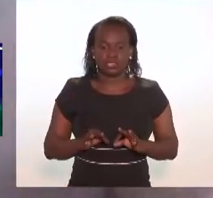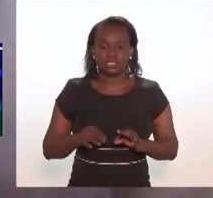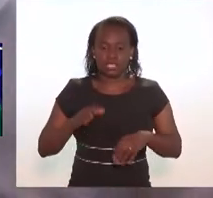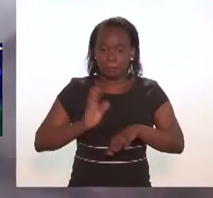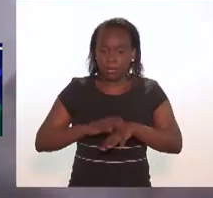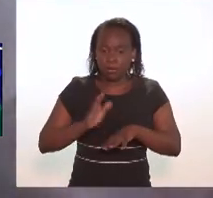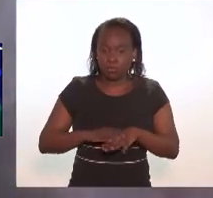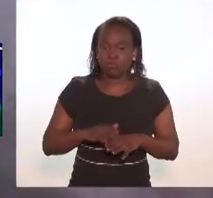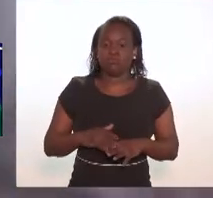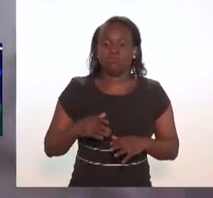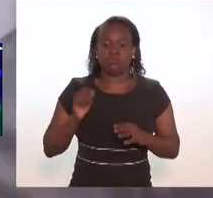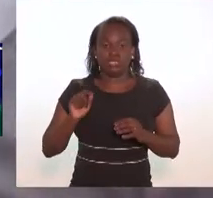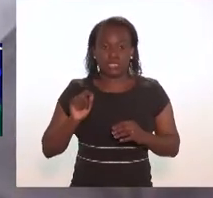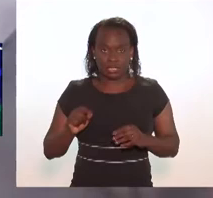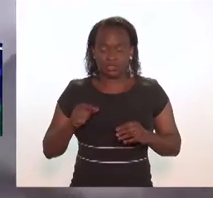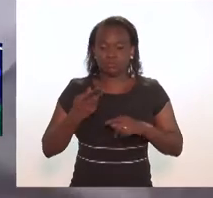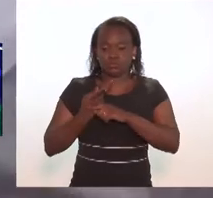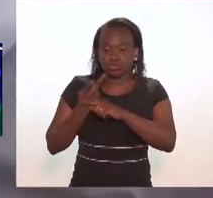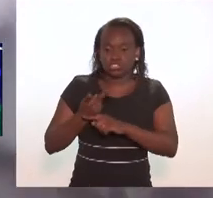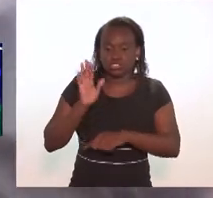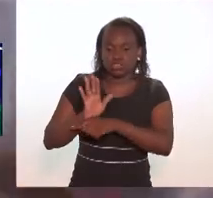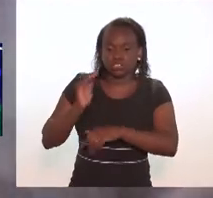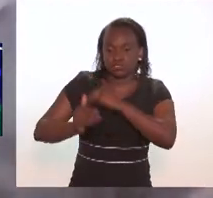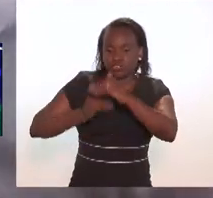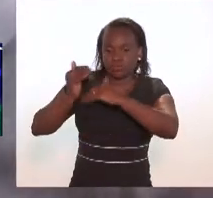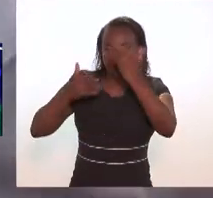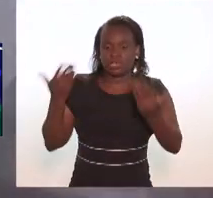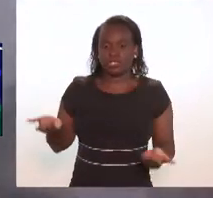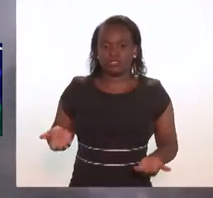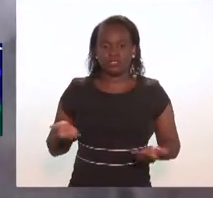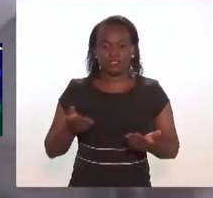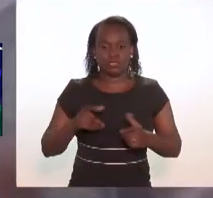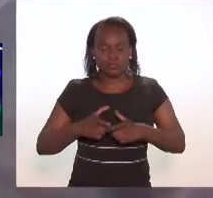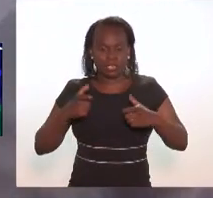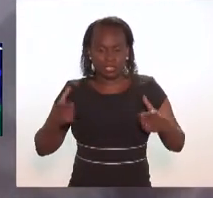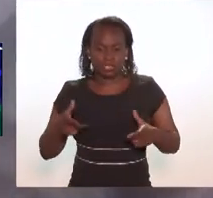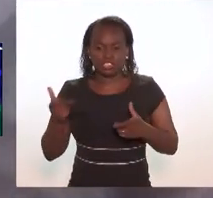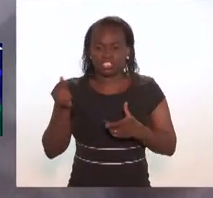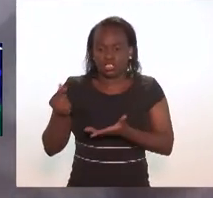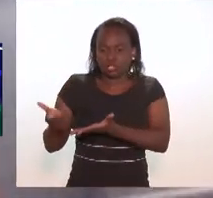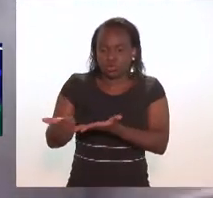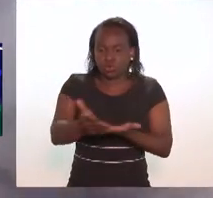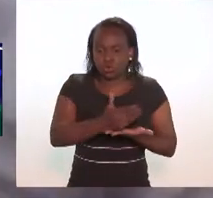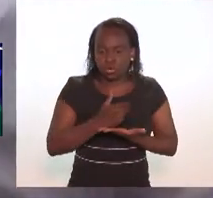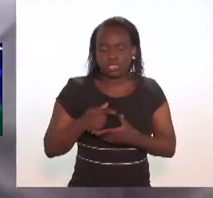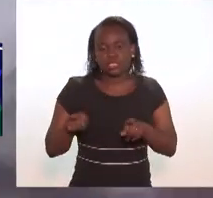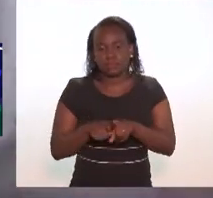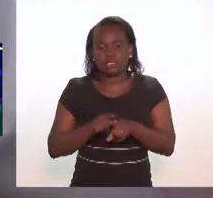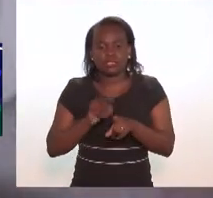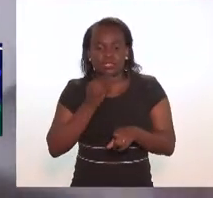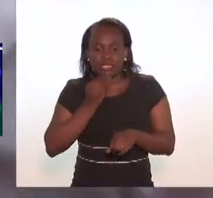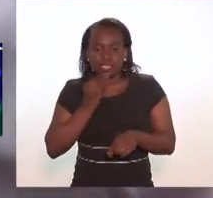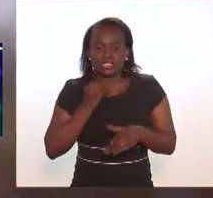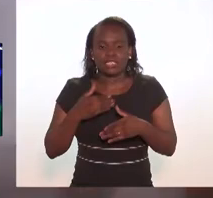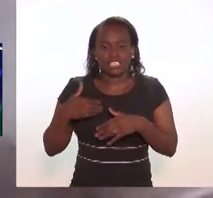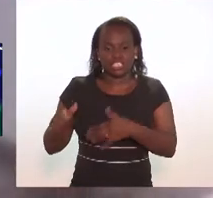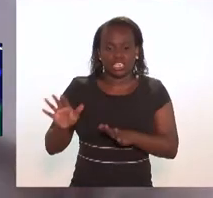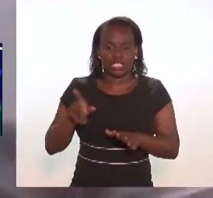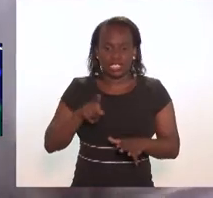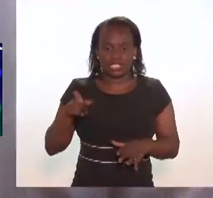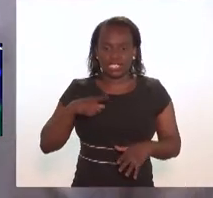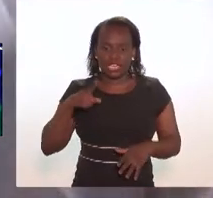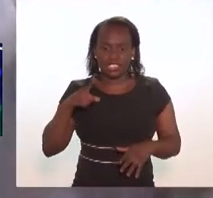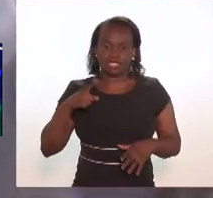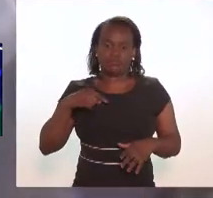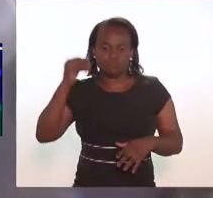mão de quem busca desenvolvimento, maior arrecadação e, obviamente, deixar para aqueles que possuem a